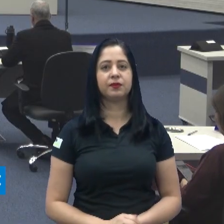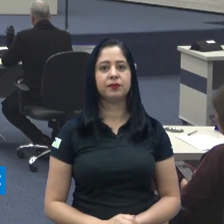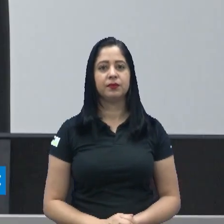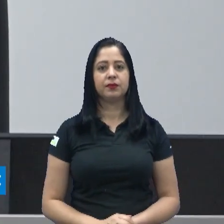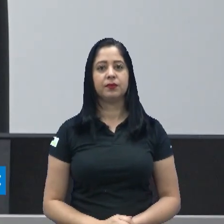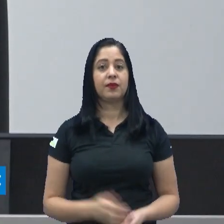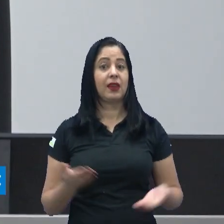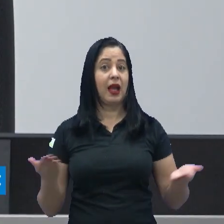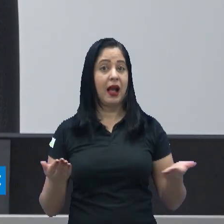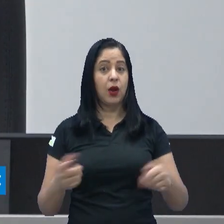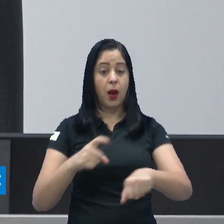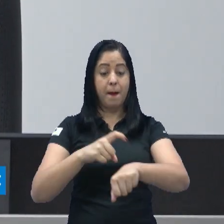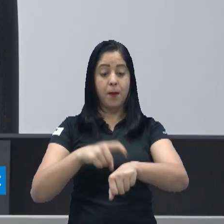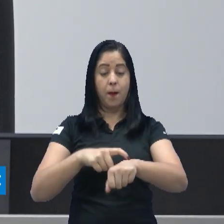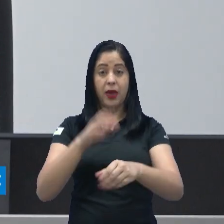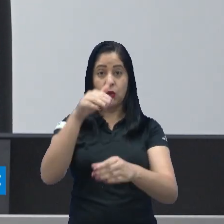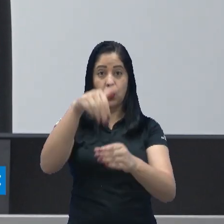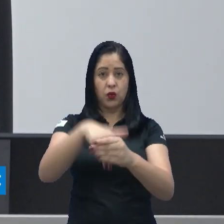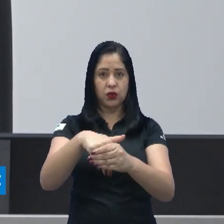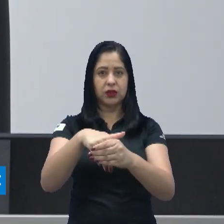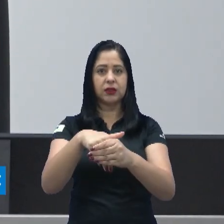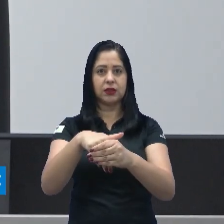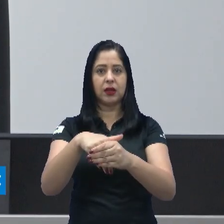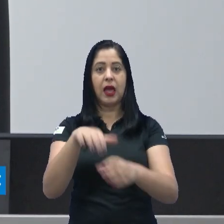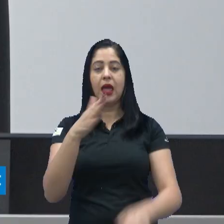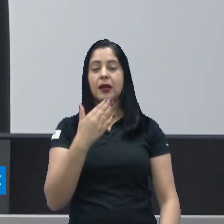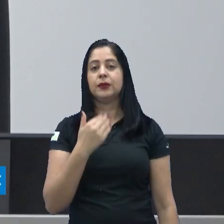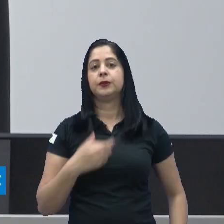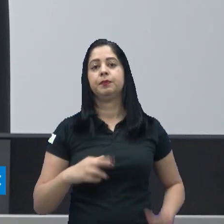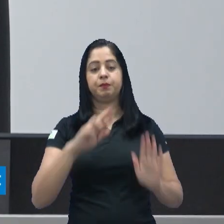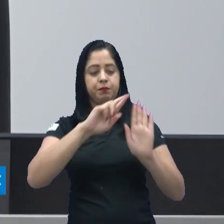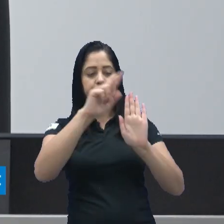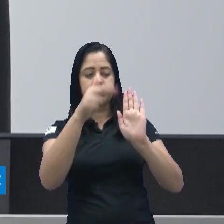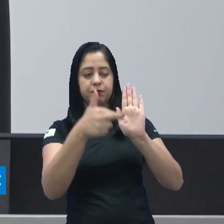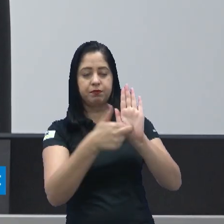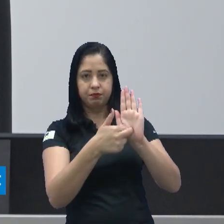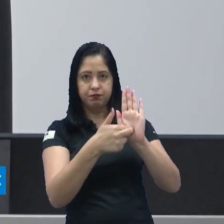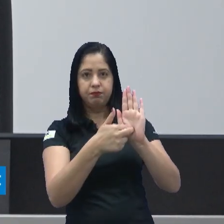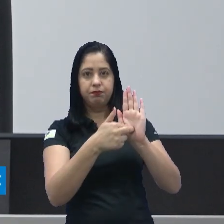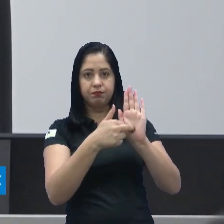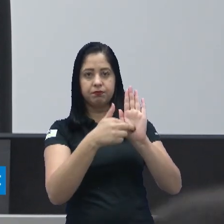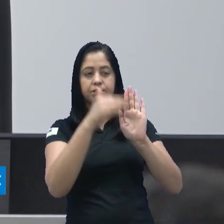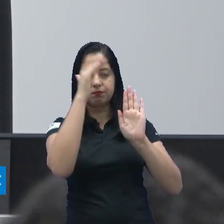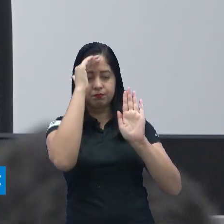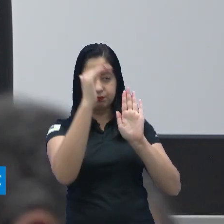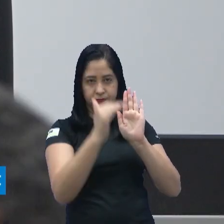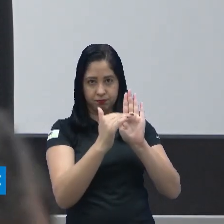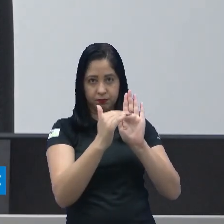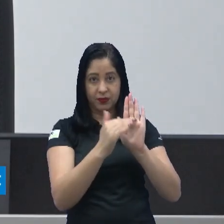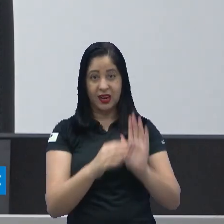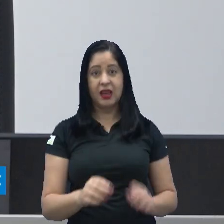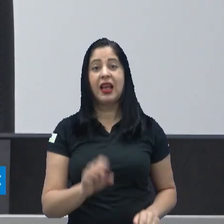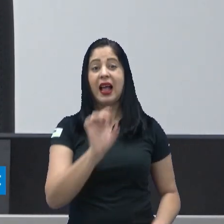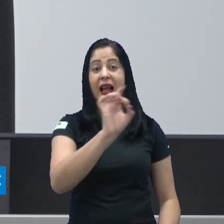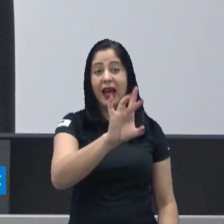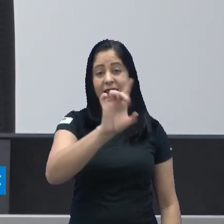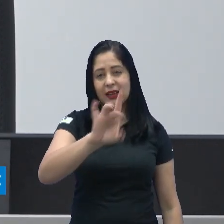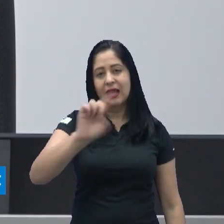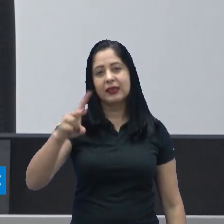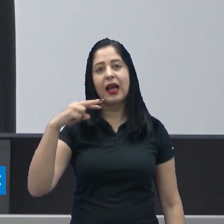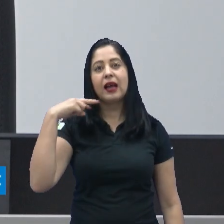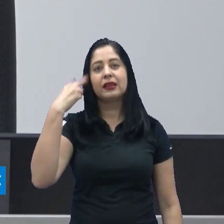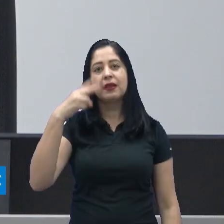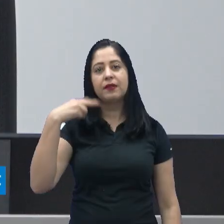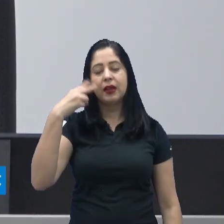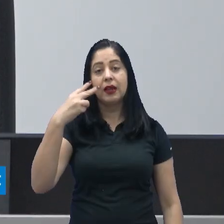Passaremos agora ao processo de votação. Solicito que nos termos regimentais os votos das abstenções sejam registrados no microfone antes do início de